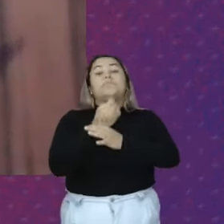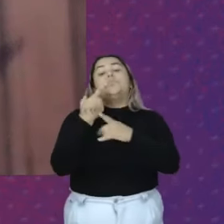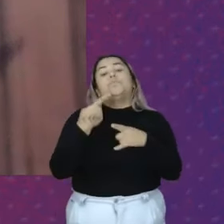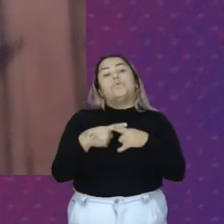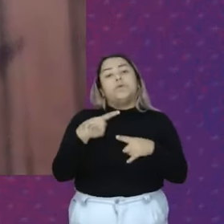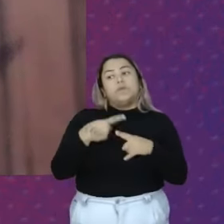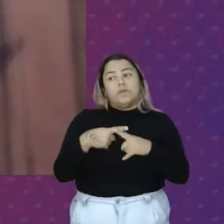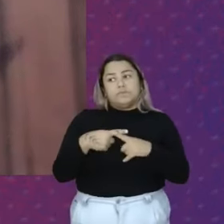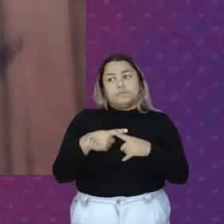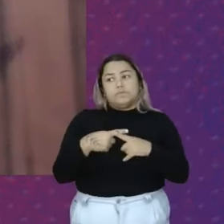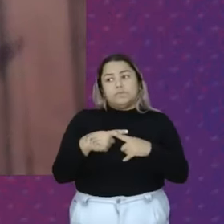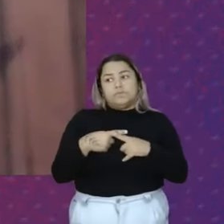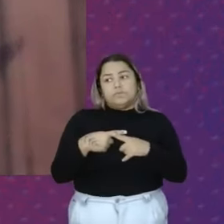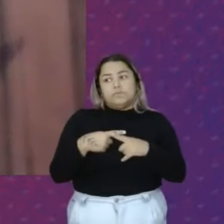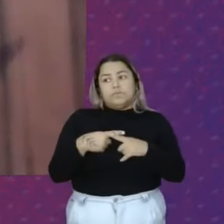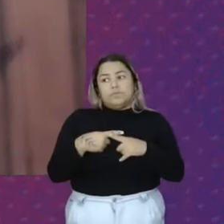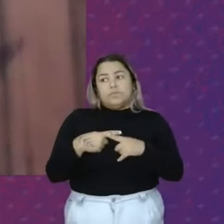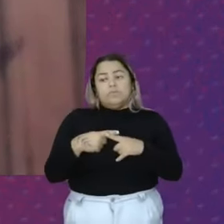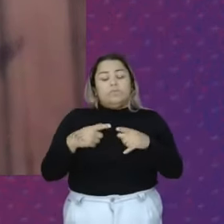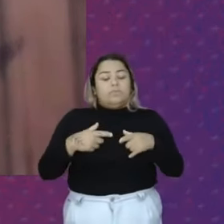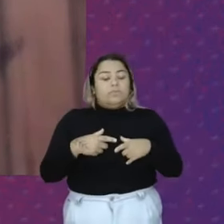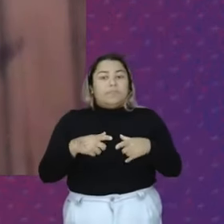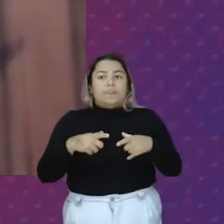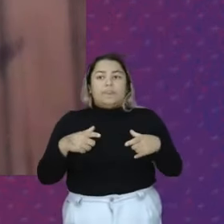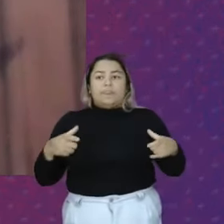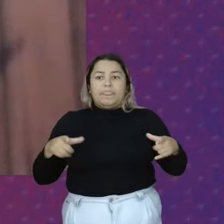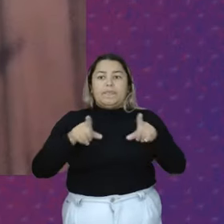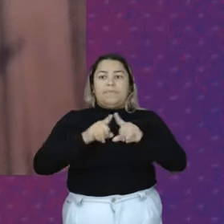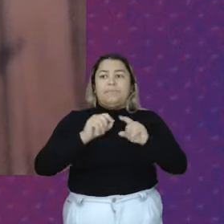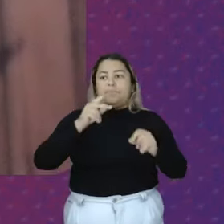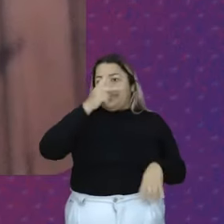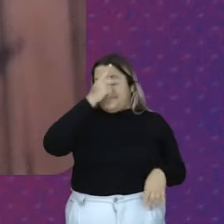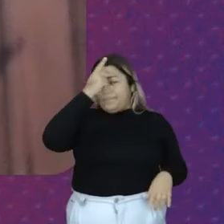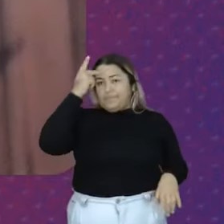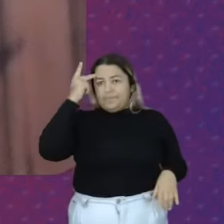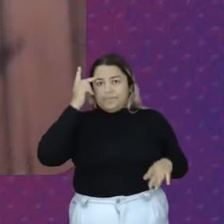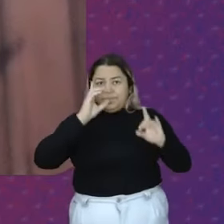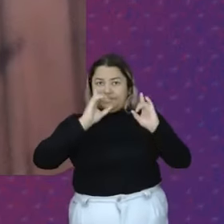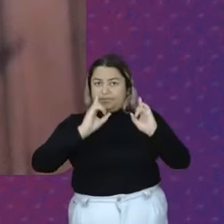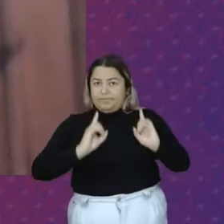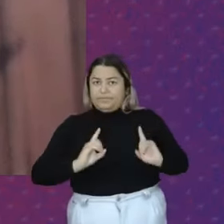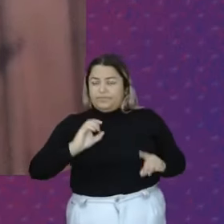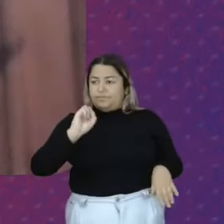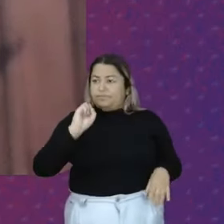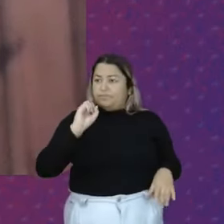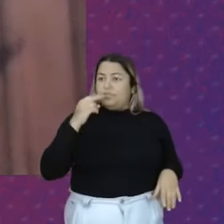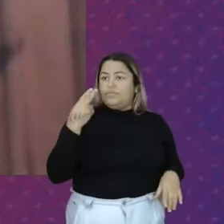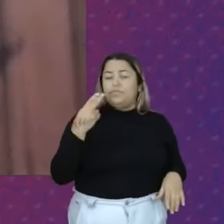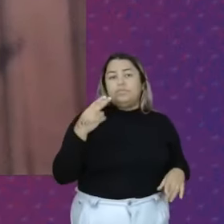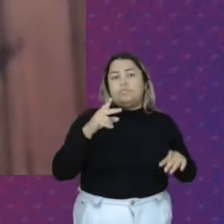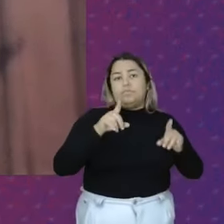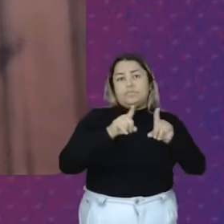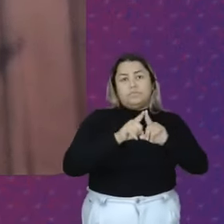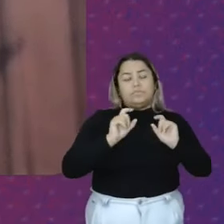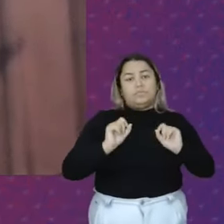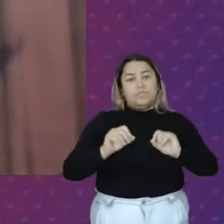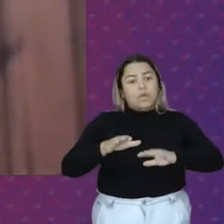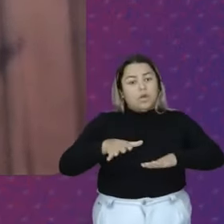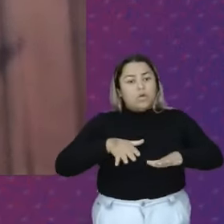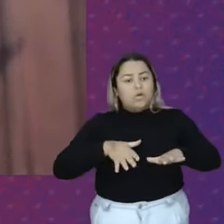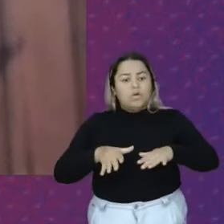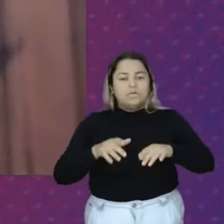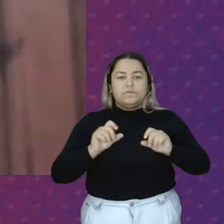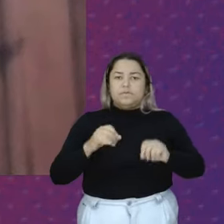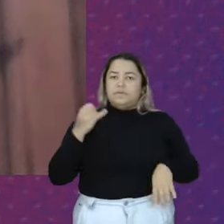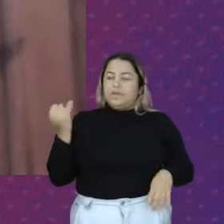quê Porque a o fator ambiental onde a pessoa com deficiência vive ou mora ou se locomove é